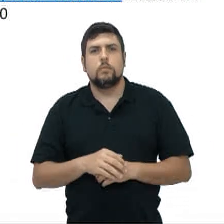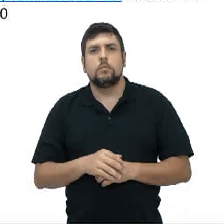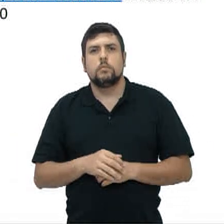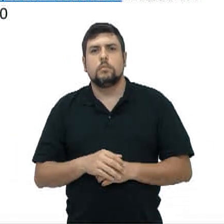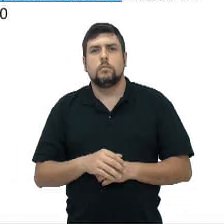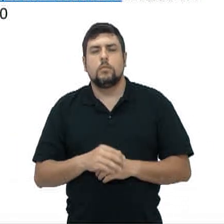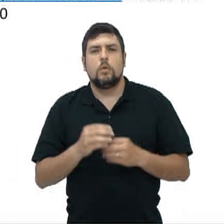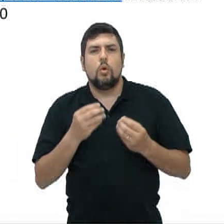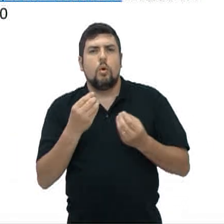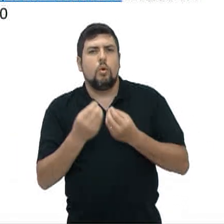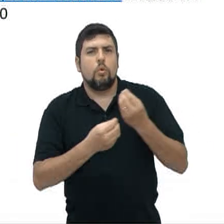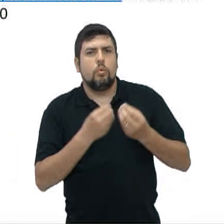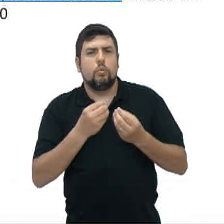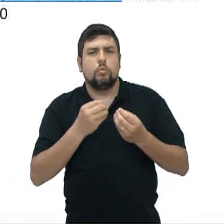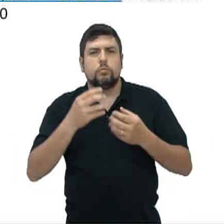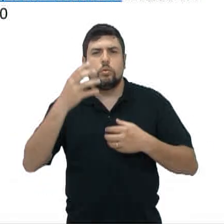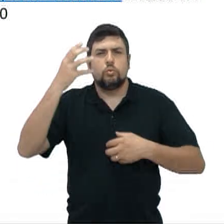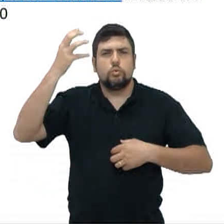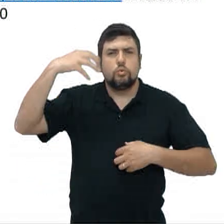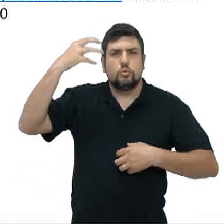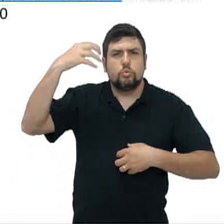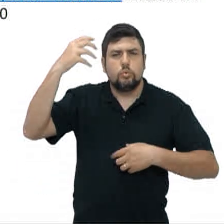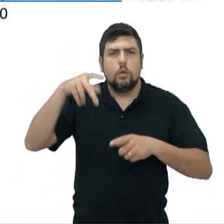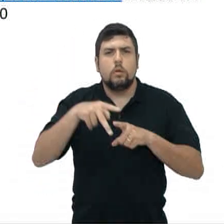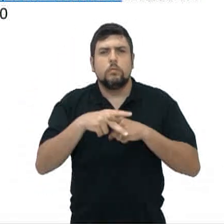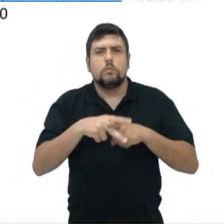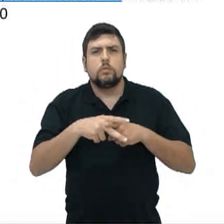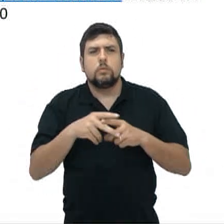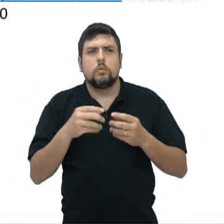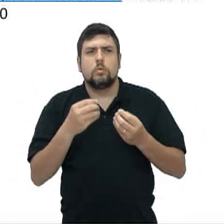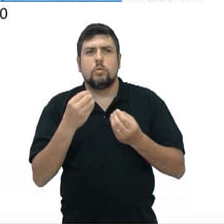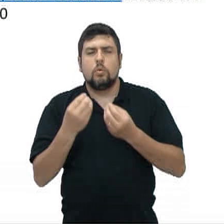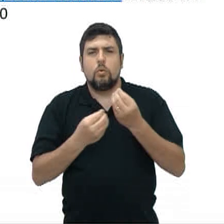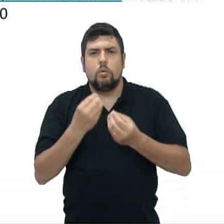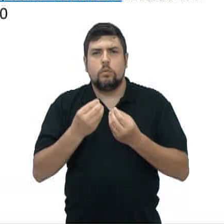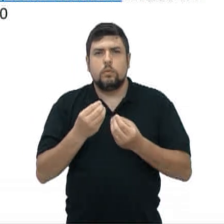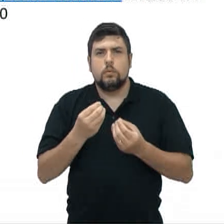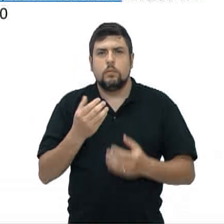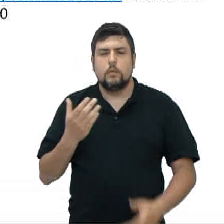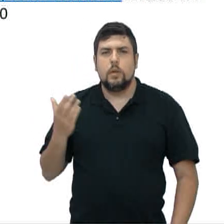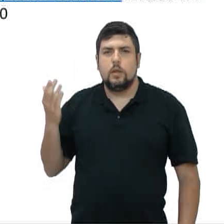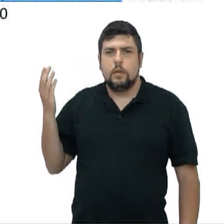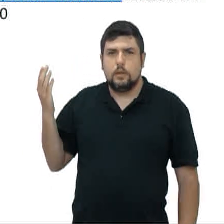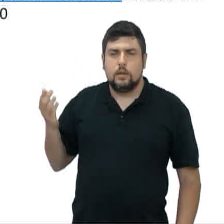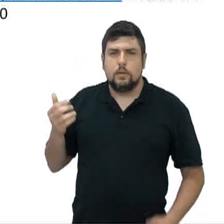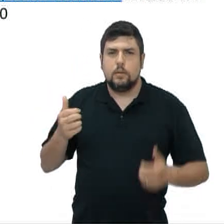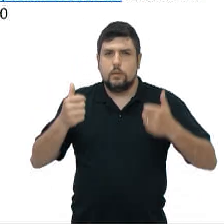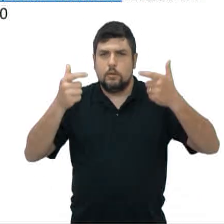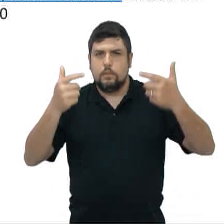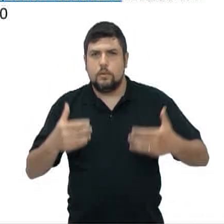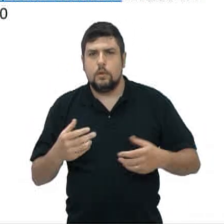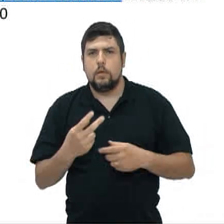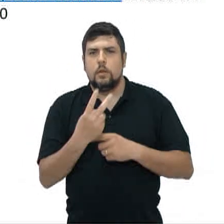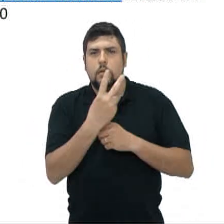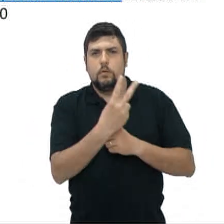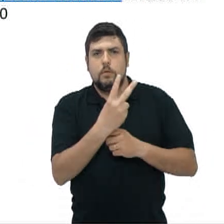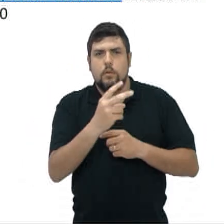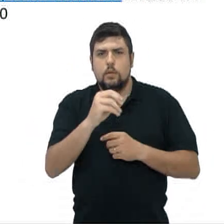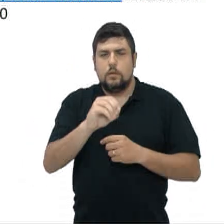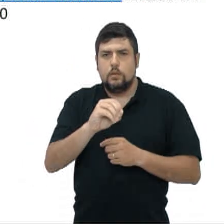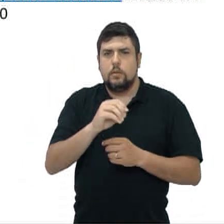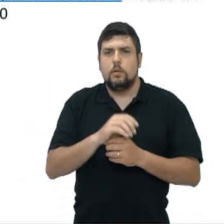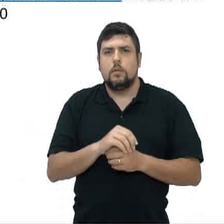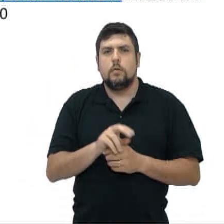instalação elétrica de um chuveiro elétrico e afirma-se que essas condições aqui que eu li para vocês aqui, né? 220,